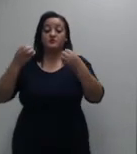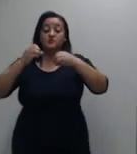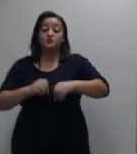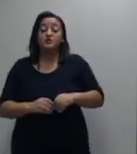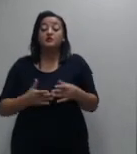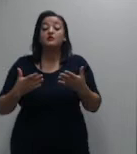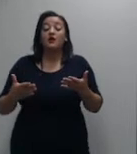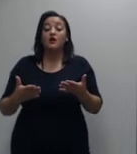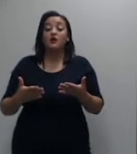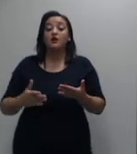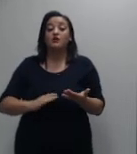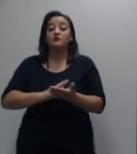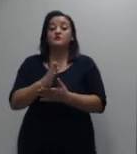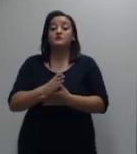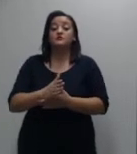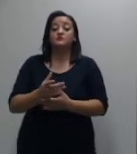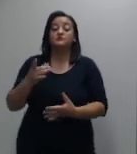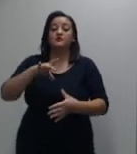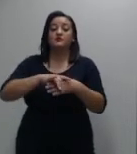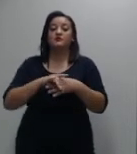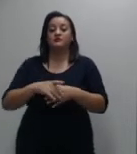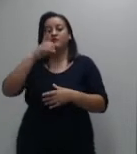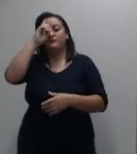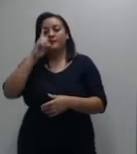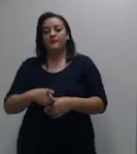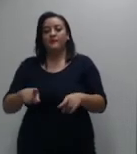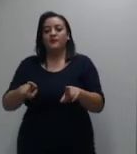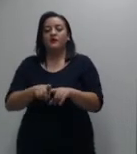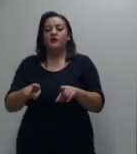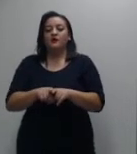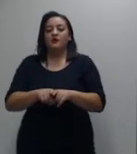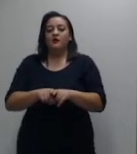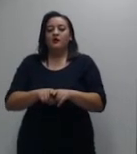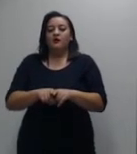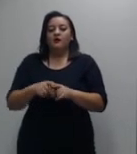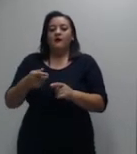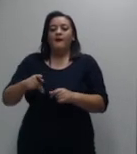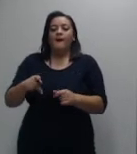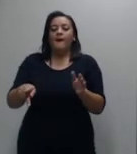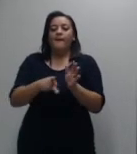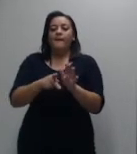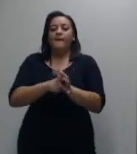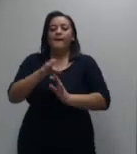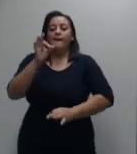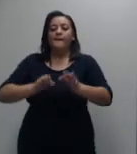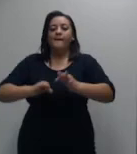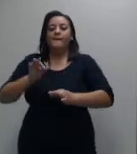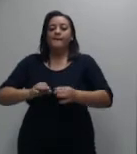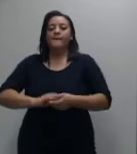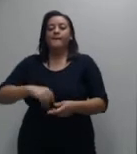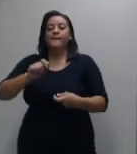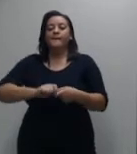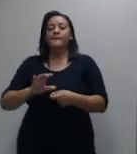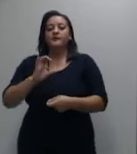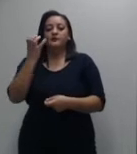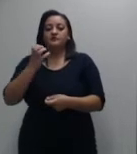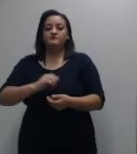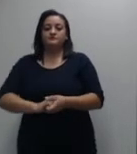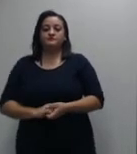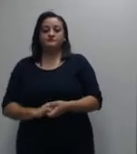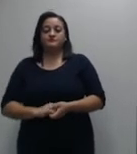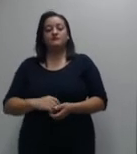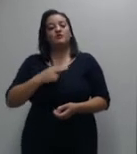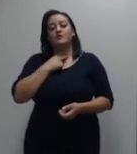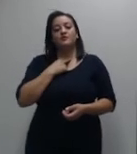parte acessória e indeterminável não serve estranha lá no próprio juízo para lá todas as decisões não